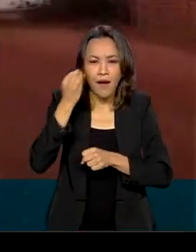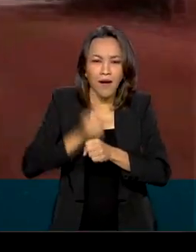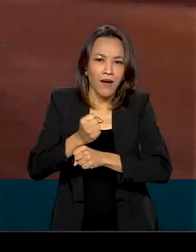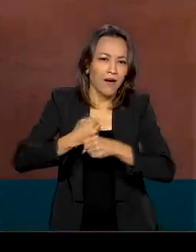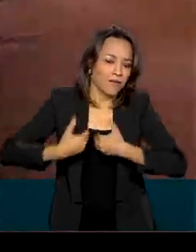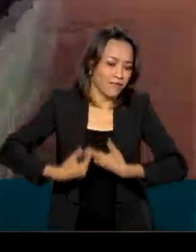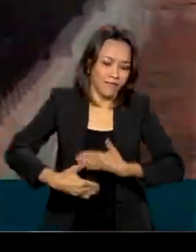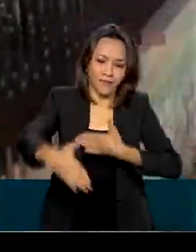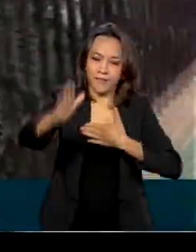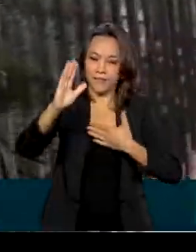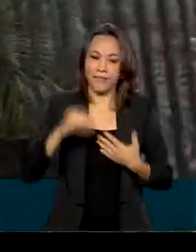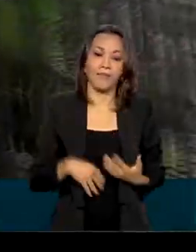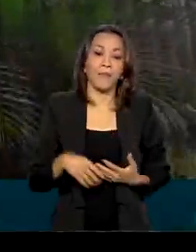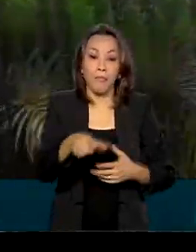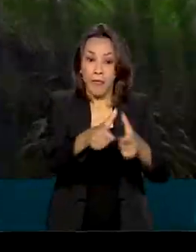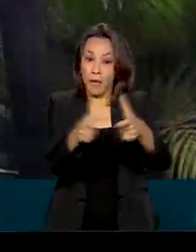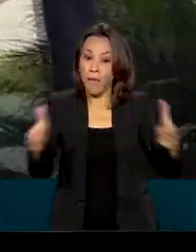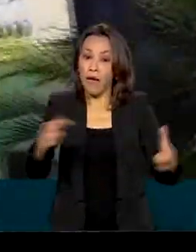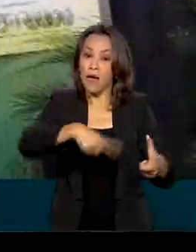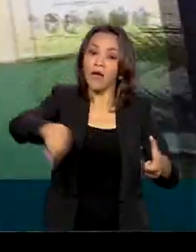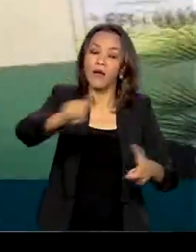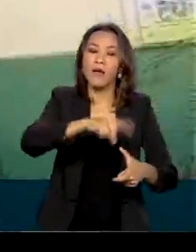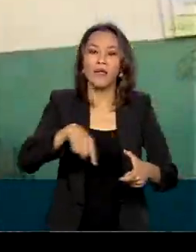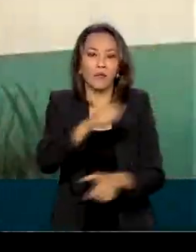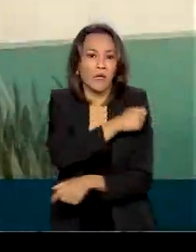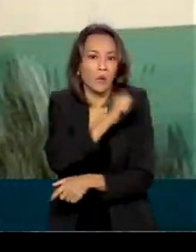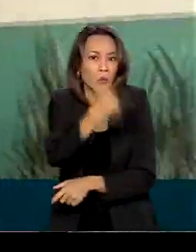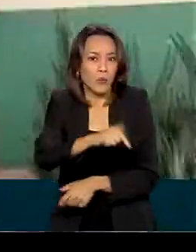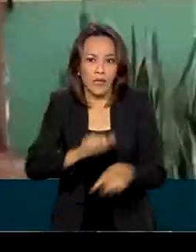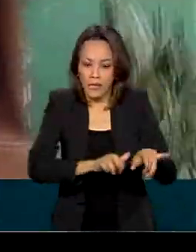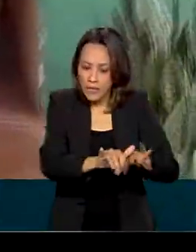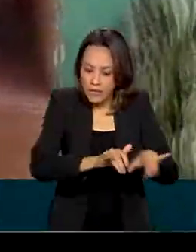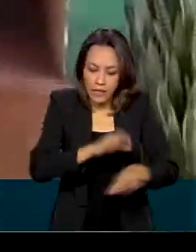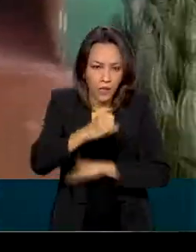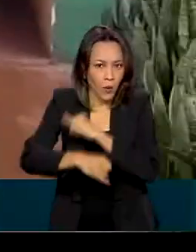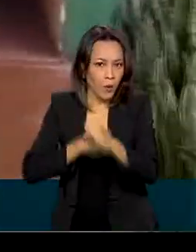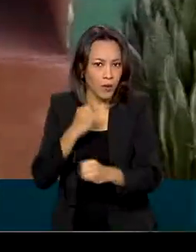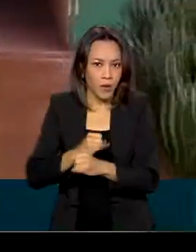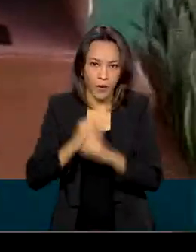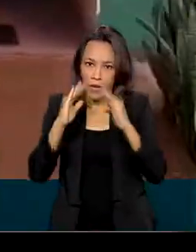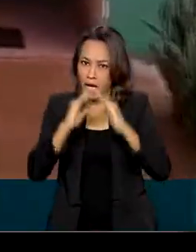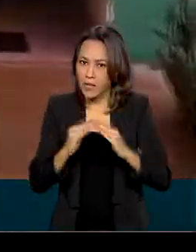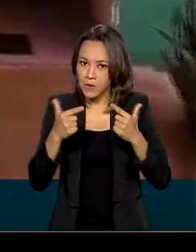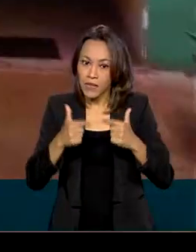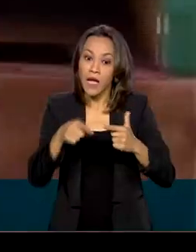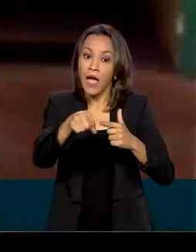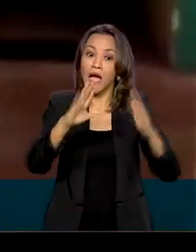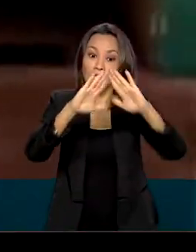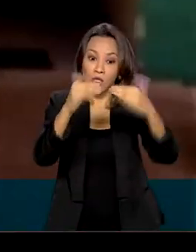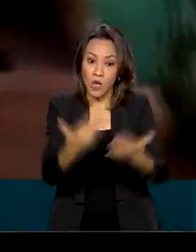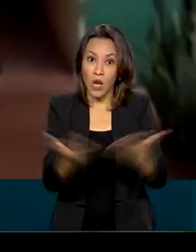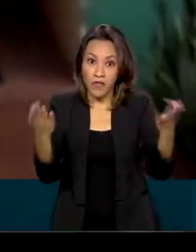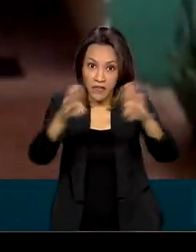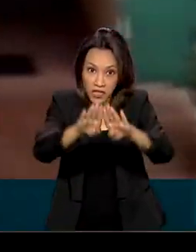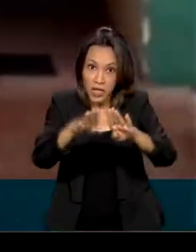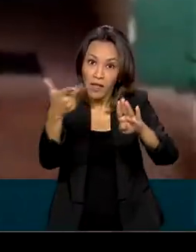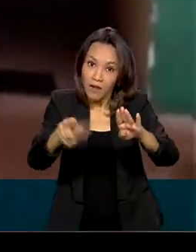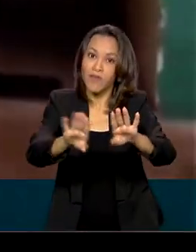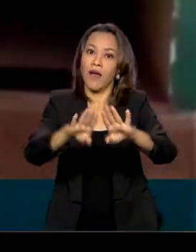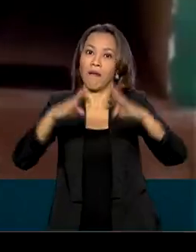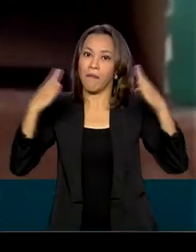muitos alunos não têm internet nem computador em casa, a escola que estava fechada durante a pandemia foi